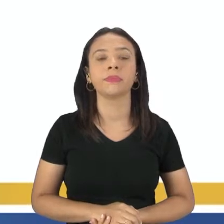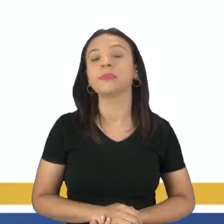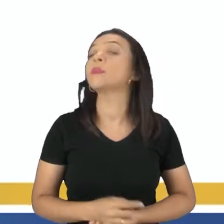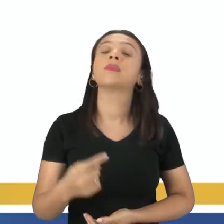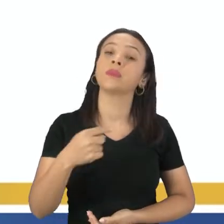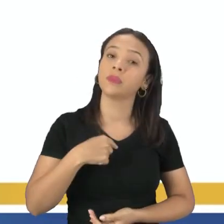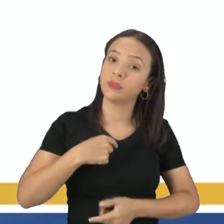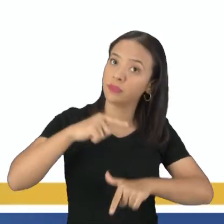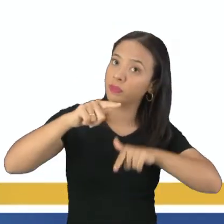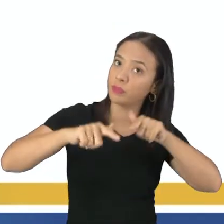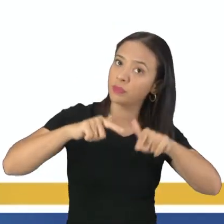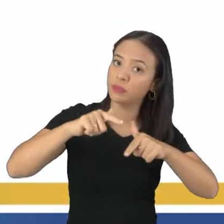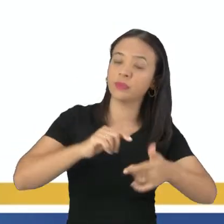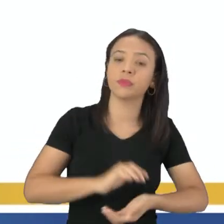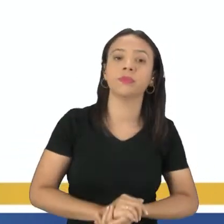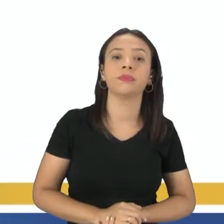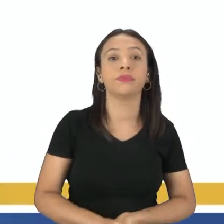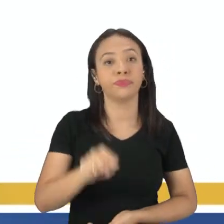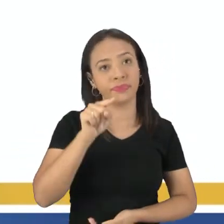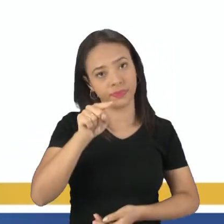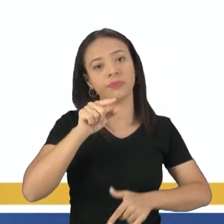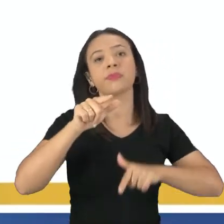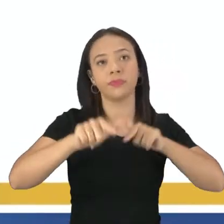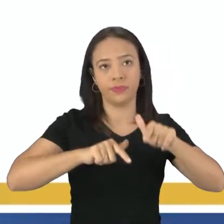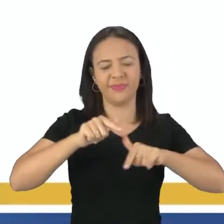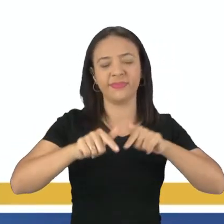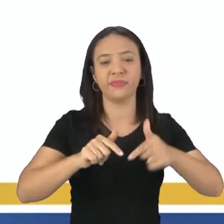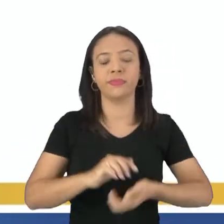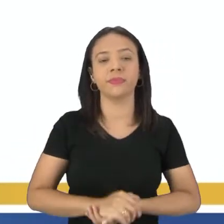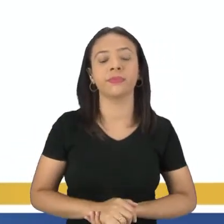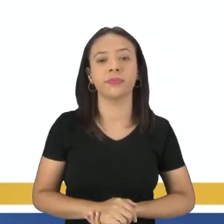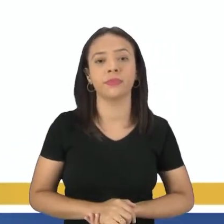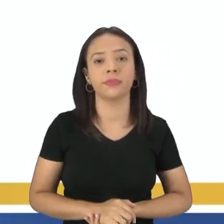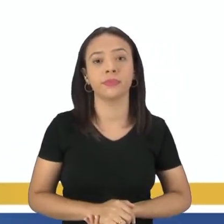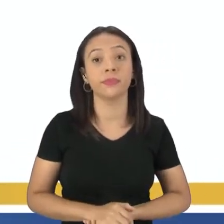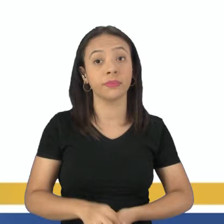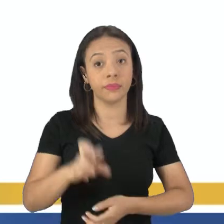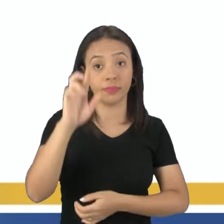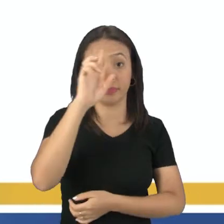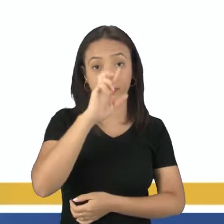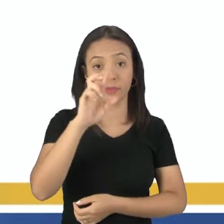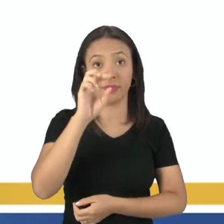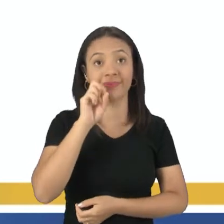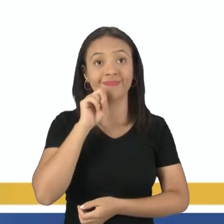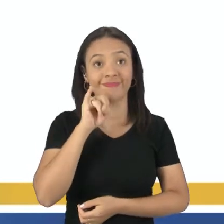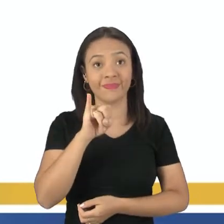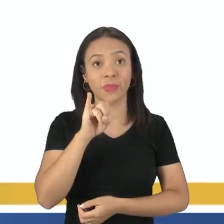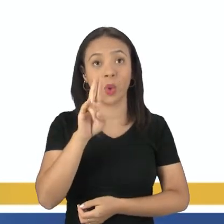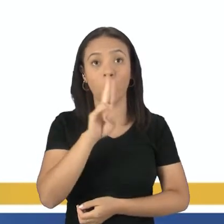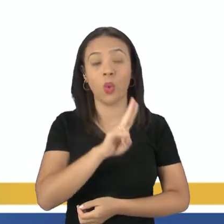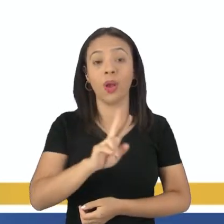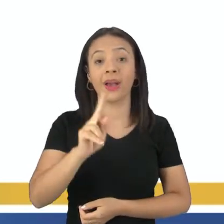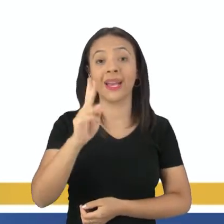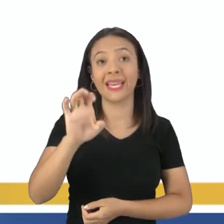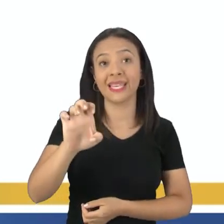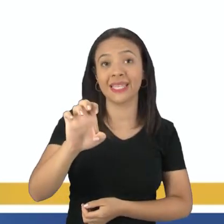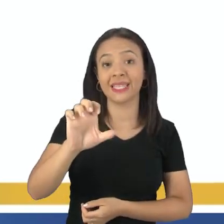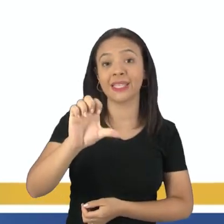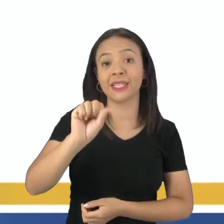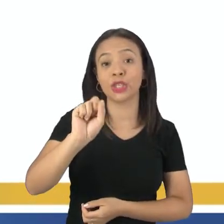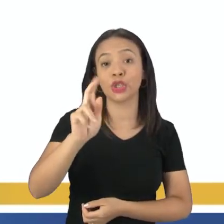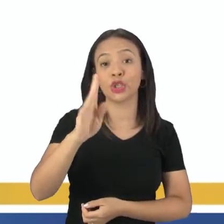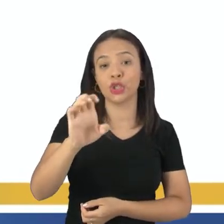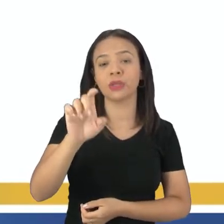eu trabalho. You work, você trabalha. Observe que quando eu coloquei he, she ou it,